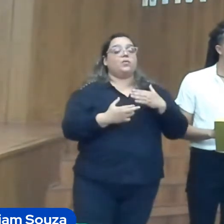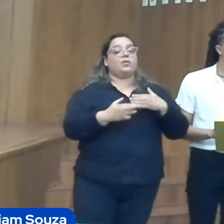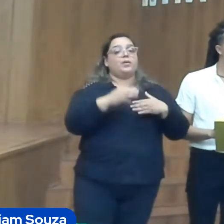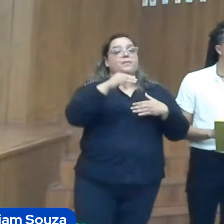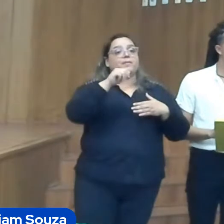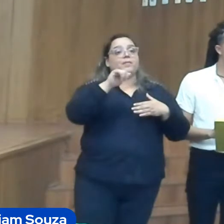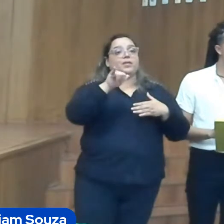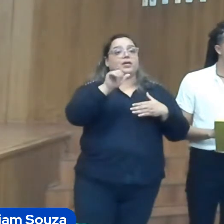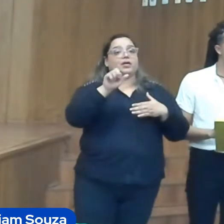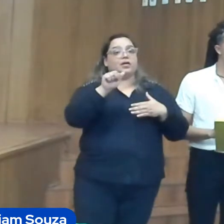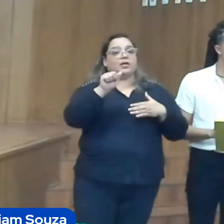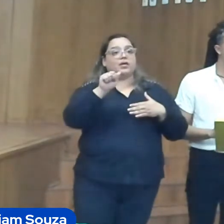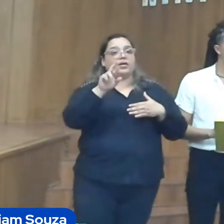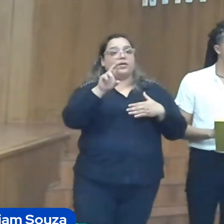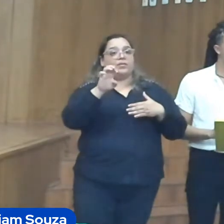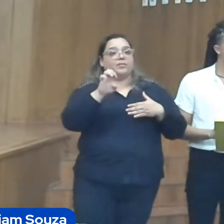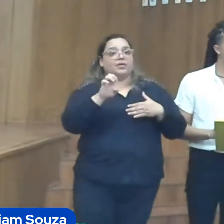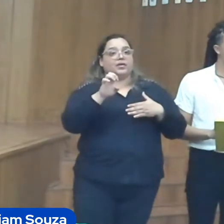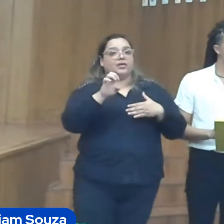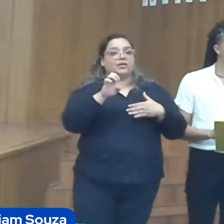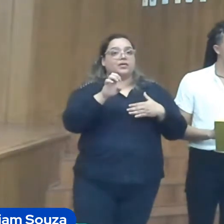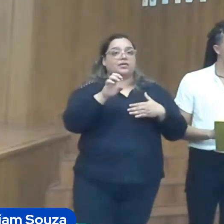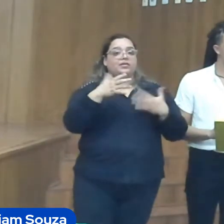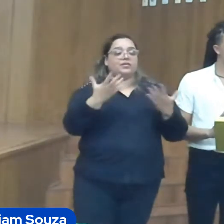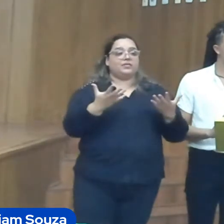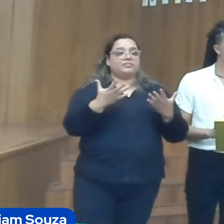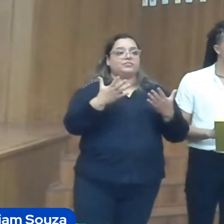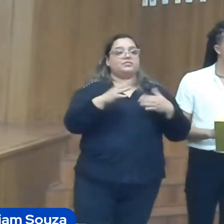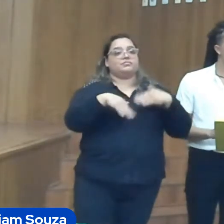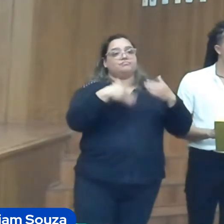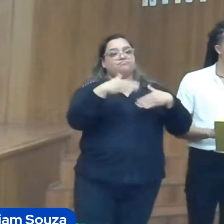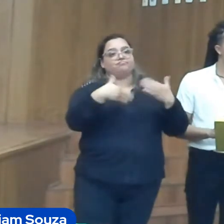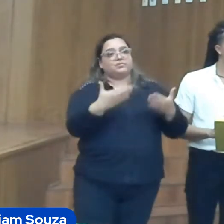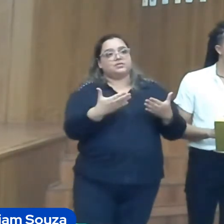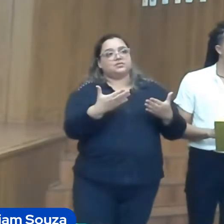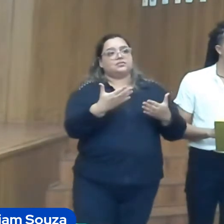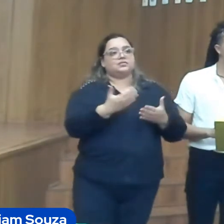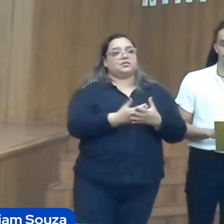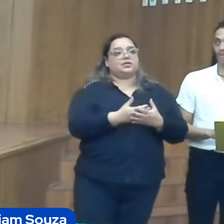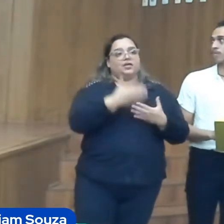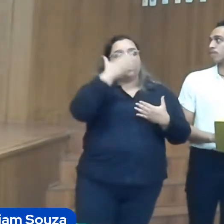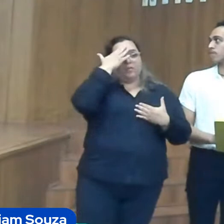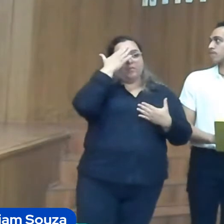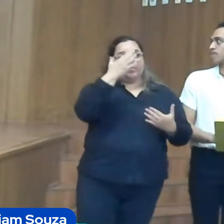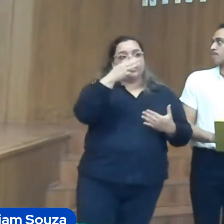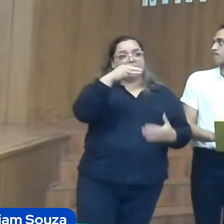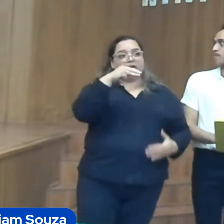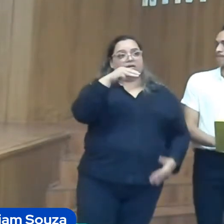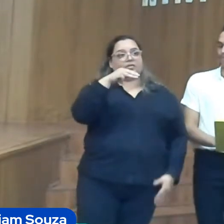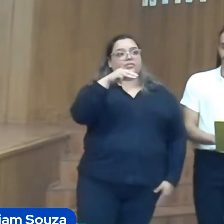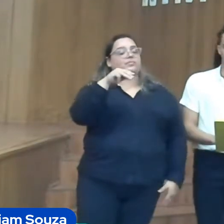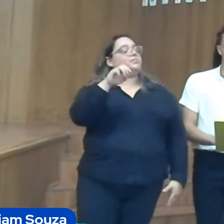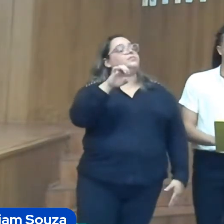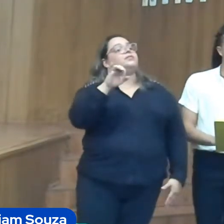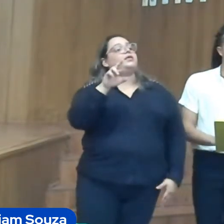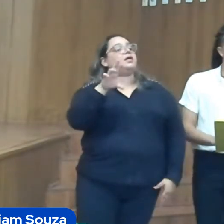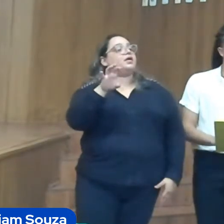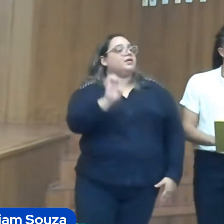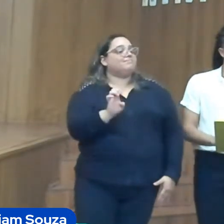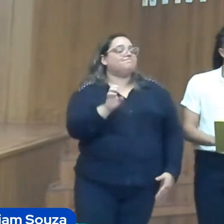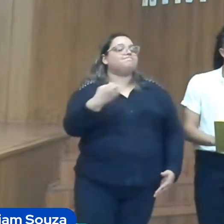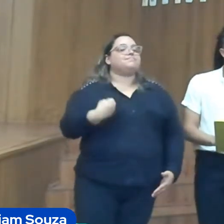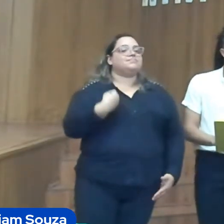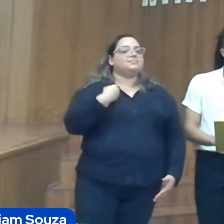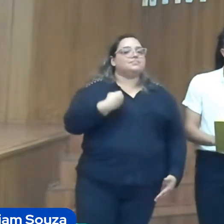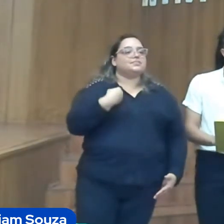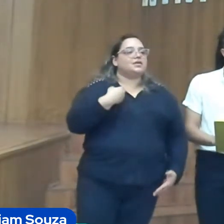Como o seu link caiu. Vamos seguir. Obrigada, professora Meire Roberta, pela sua presença